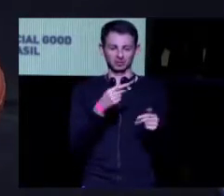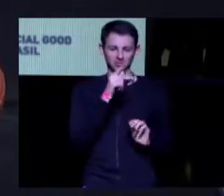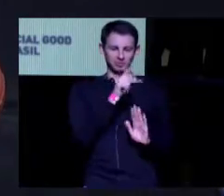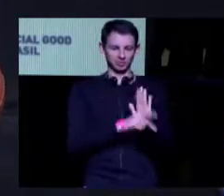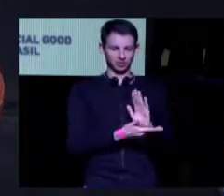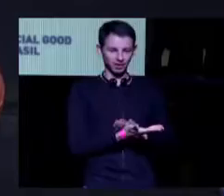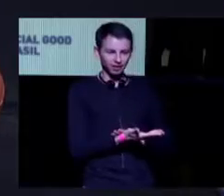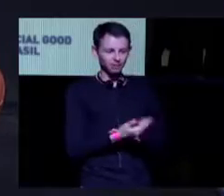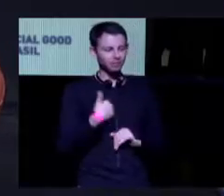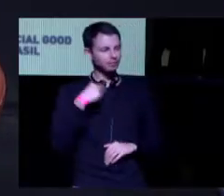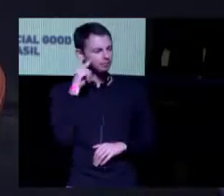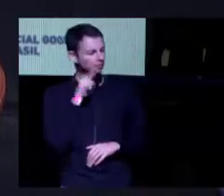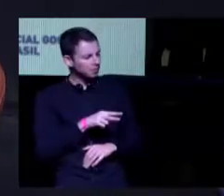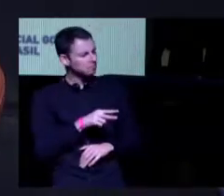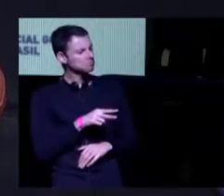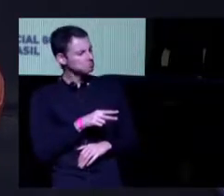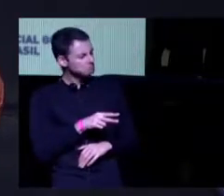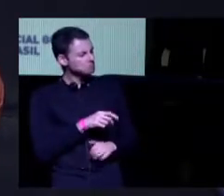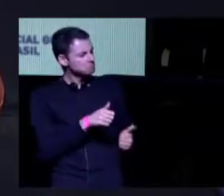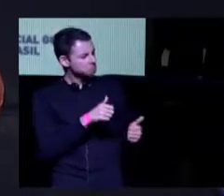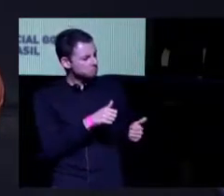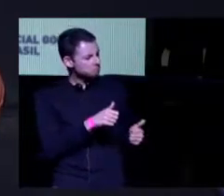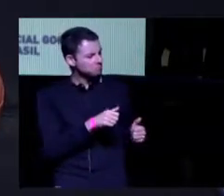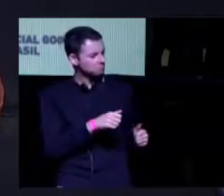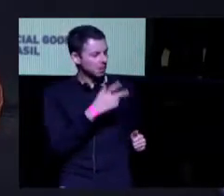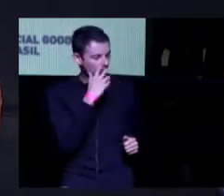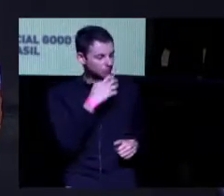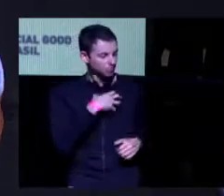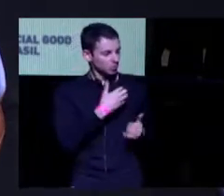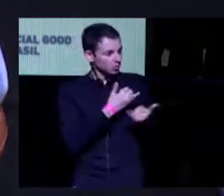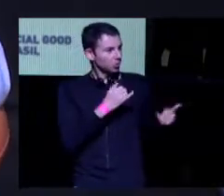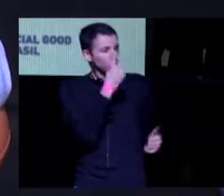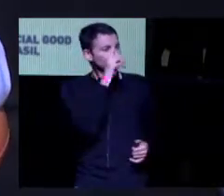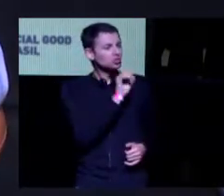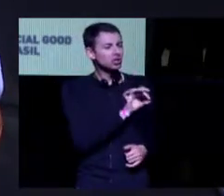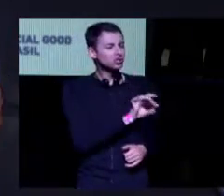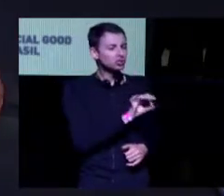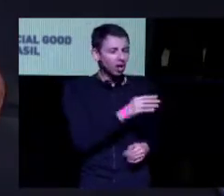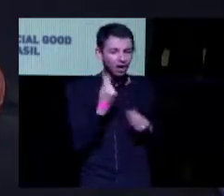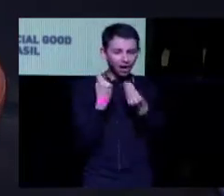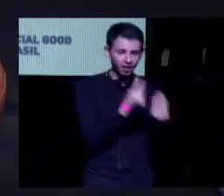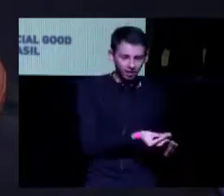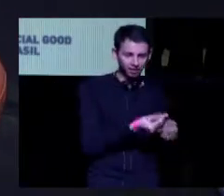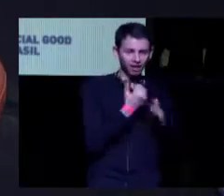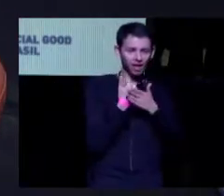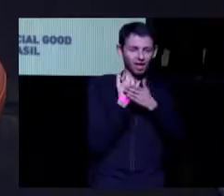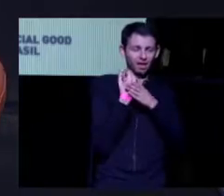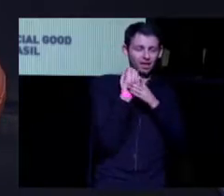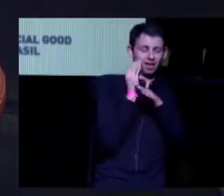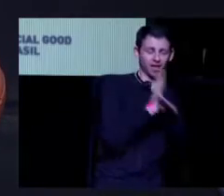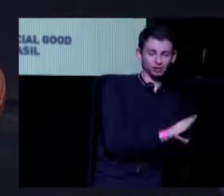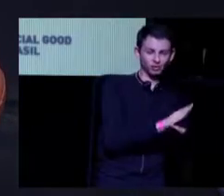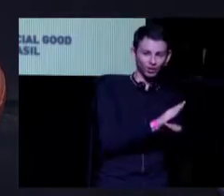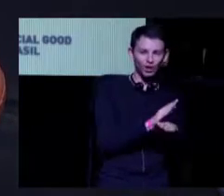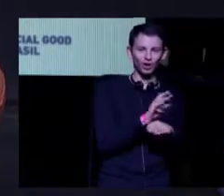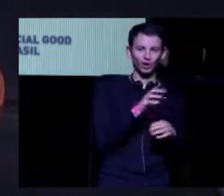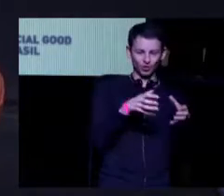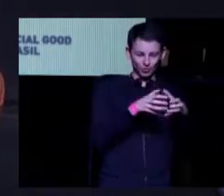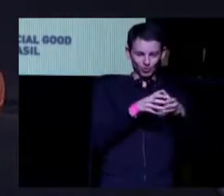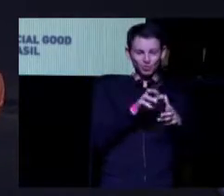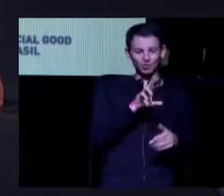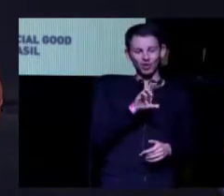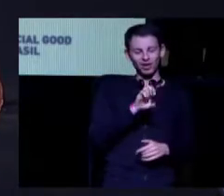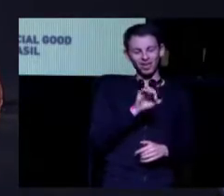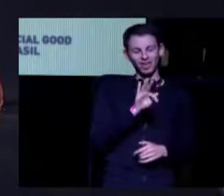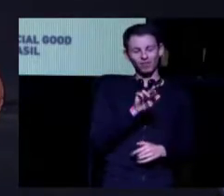podia fazer mais do que só um evento de um dia que tinha um impacto apenas de um dia na vida dos refugiados. E a gente via que as pessoas falavam com um